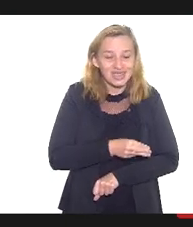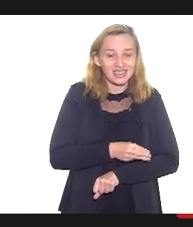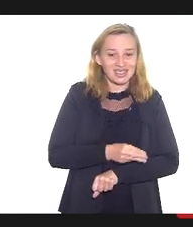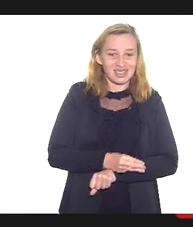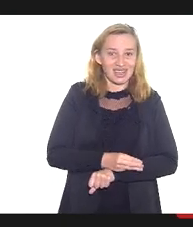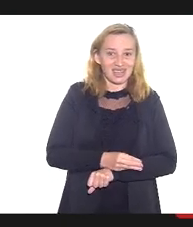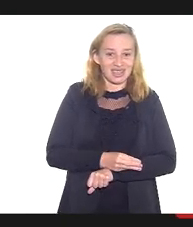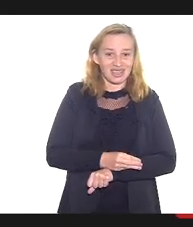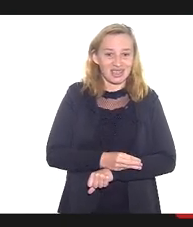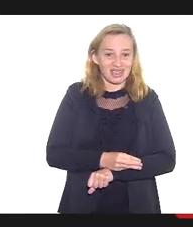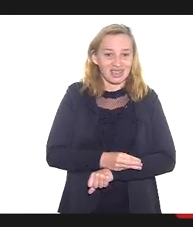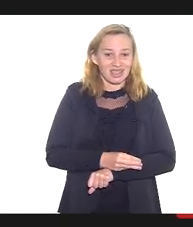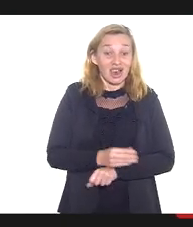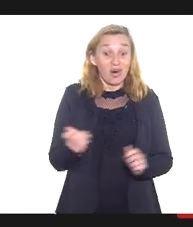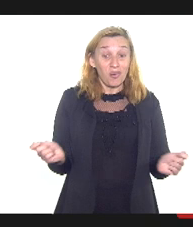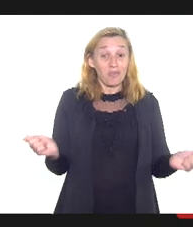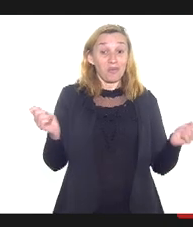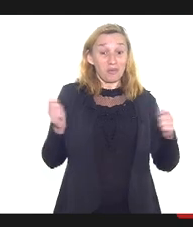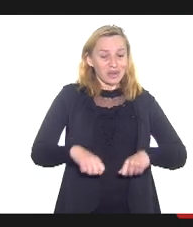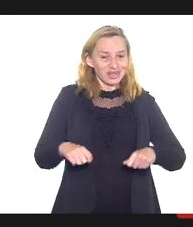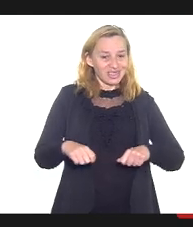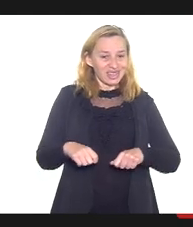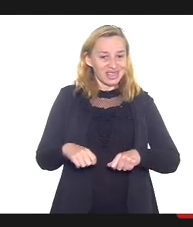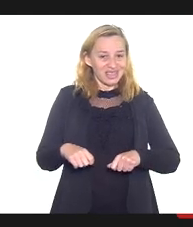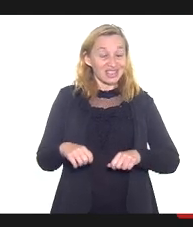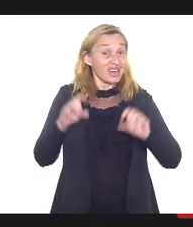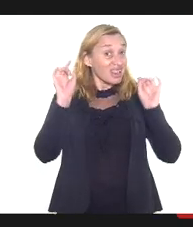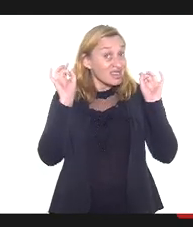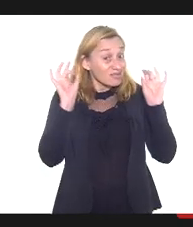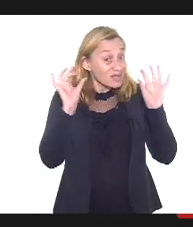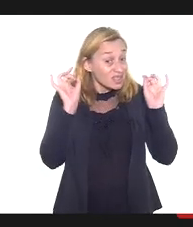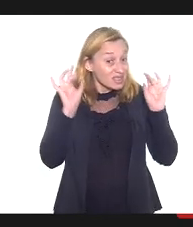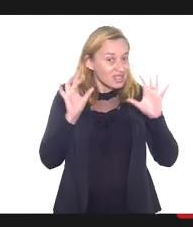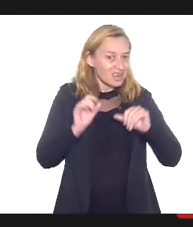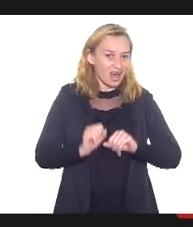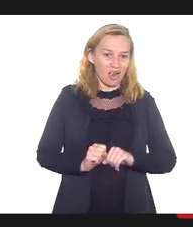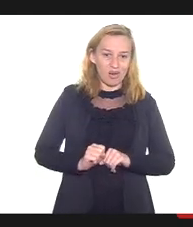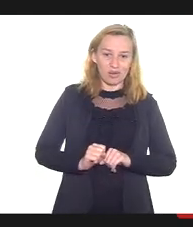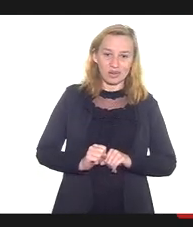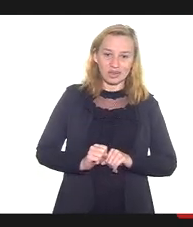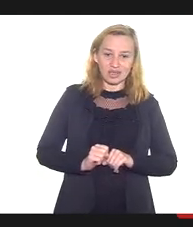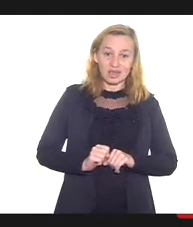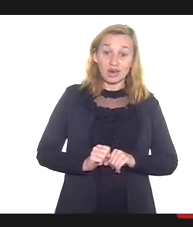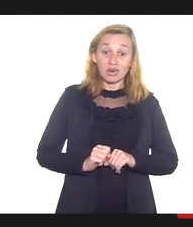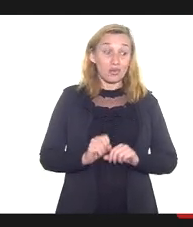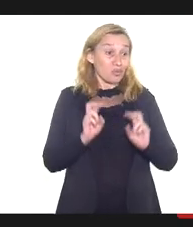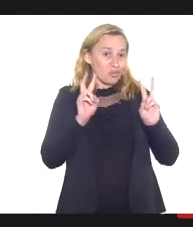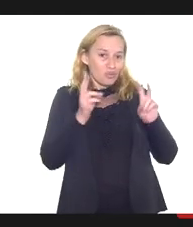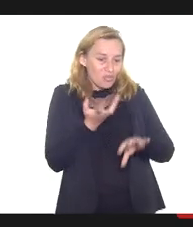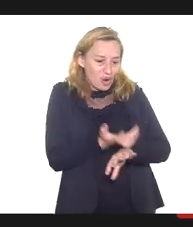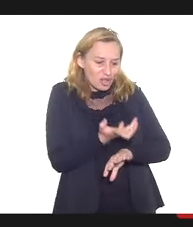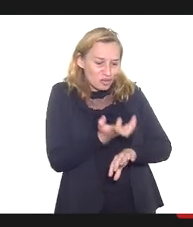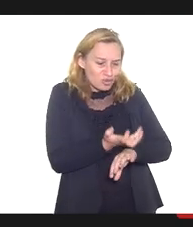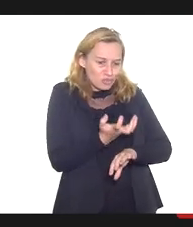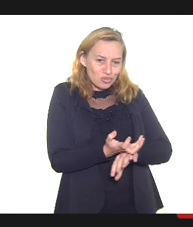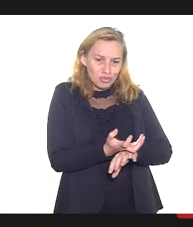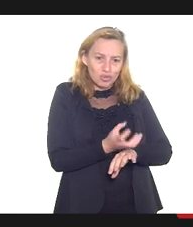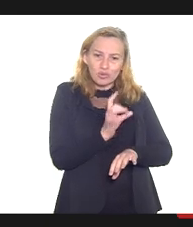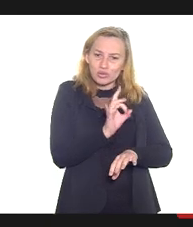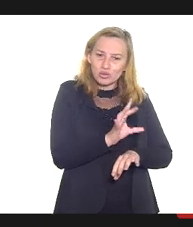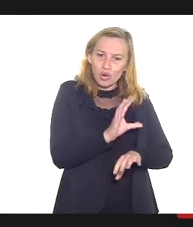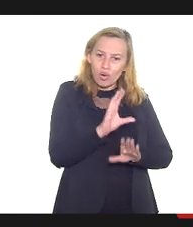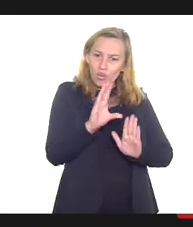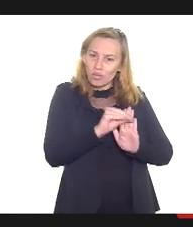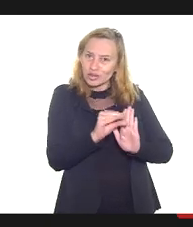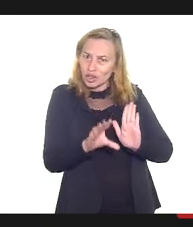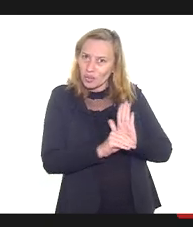saberes e competências que são específicas da docência, né? Ensinar bem uma matéria, ela não requer apenas um conteúdo.